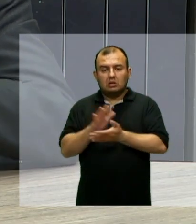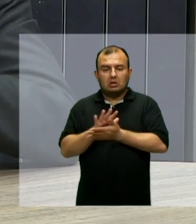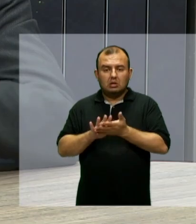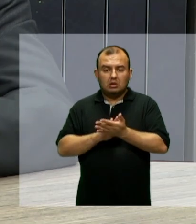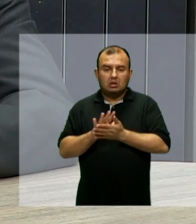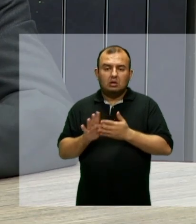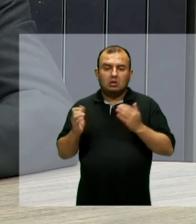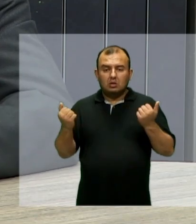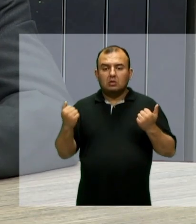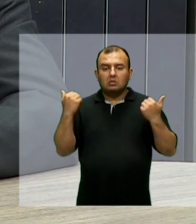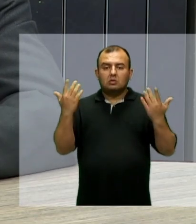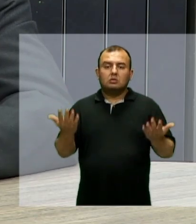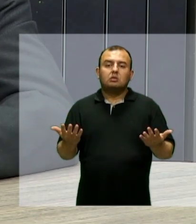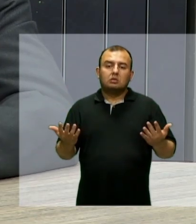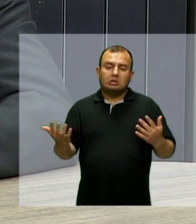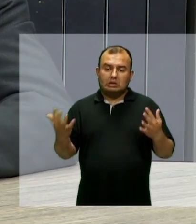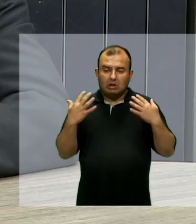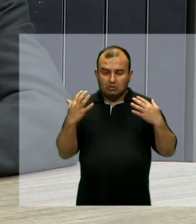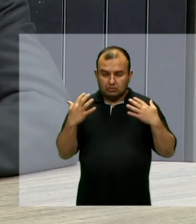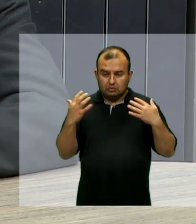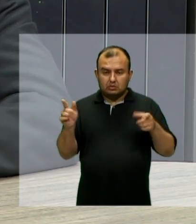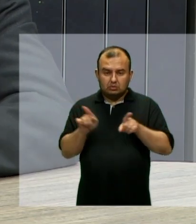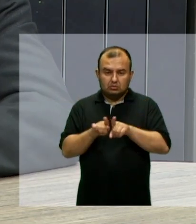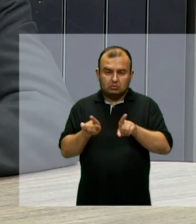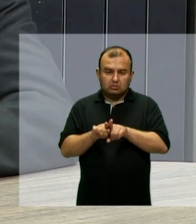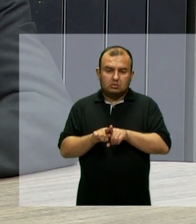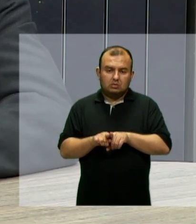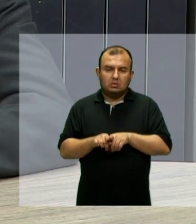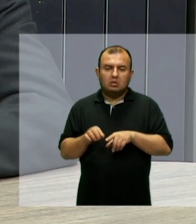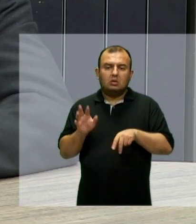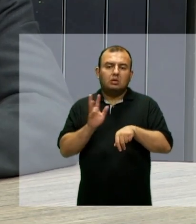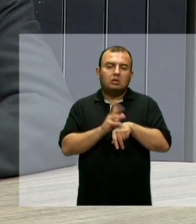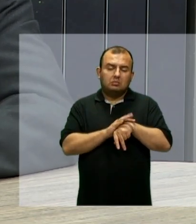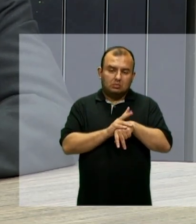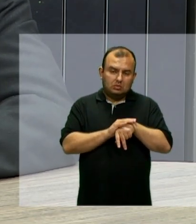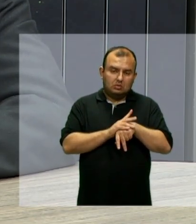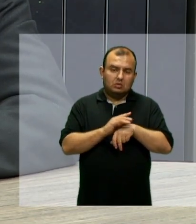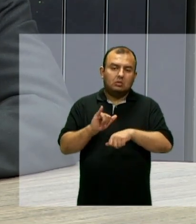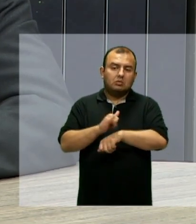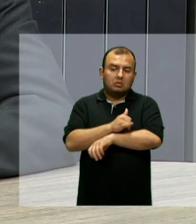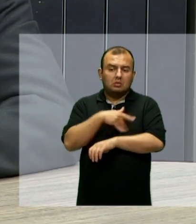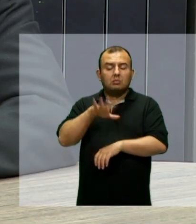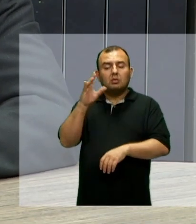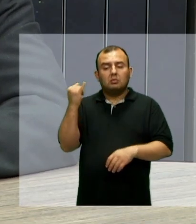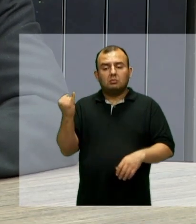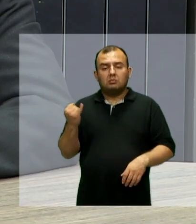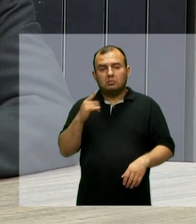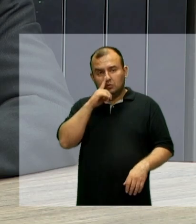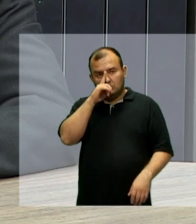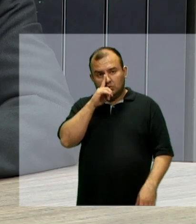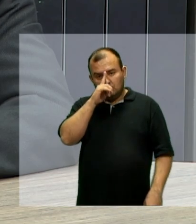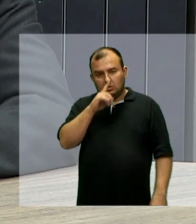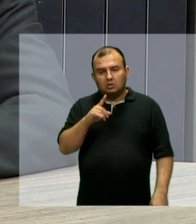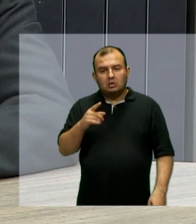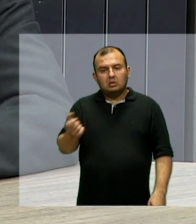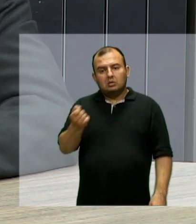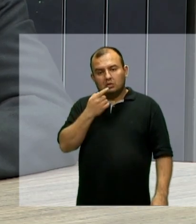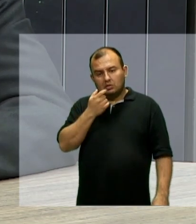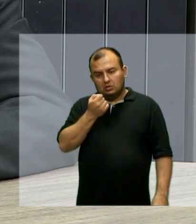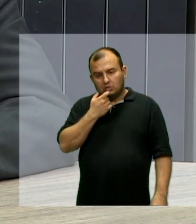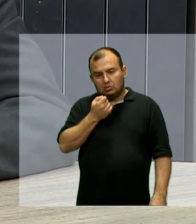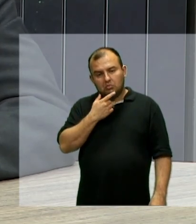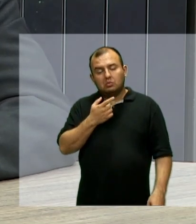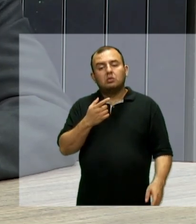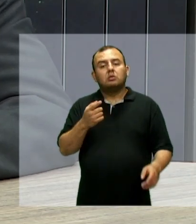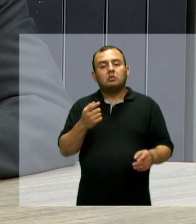fatores externos que acabam influenciando. As pacientes obesas têm maior risco, as pacientes que tomam anticoncepcional têm um pouco